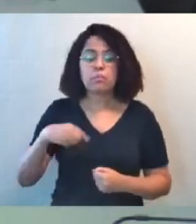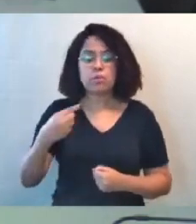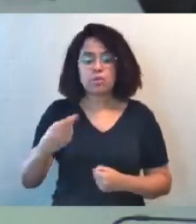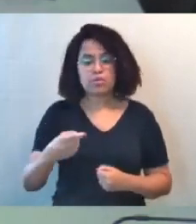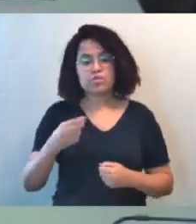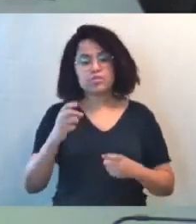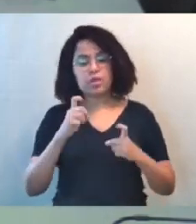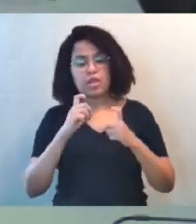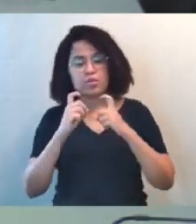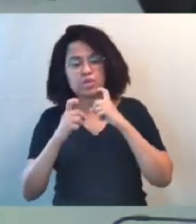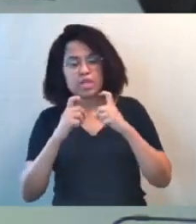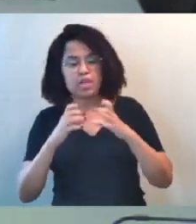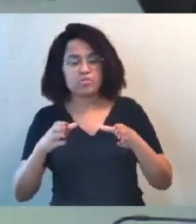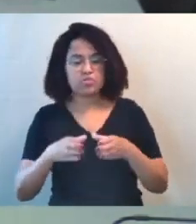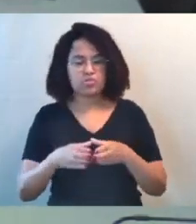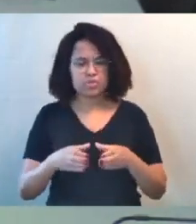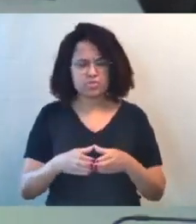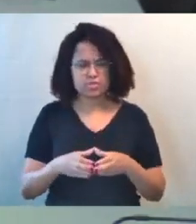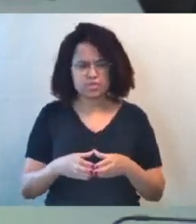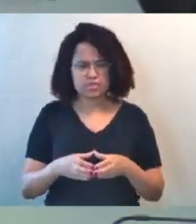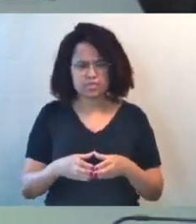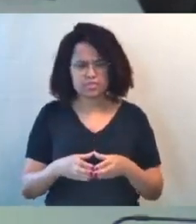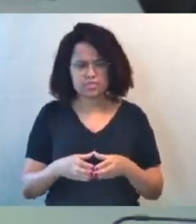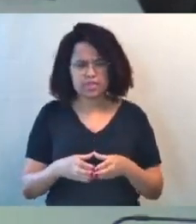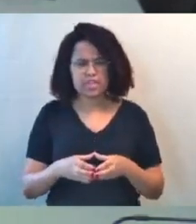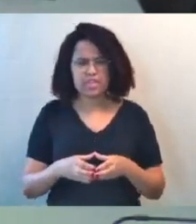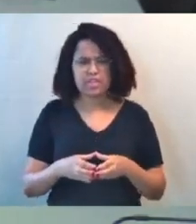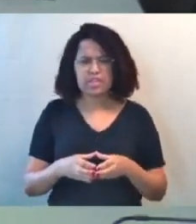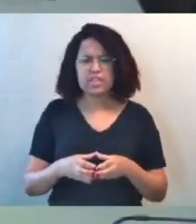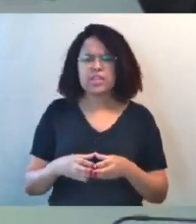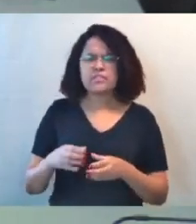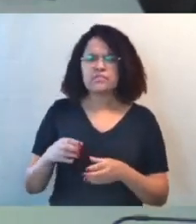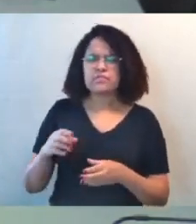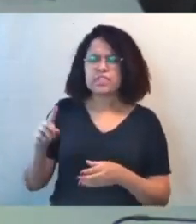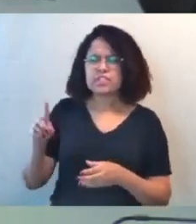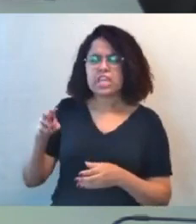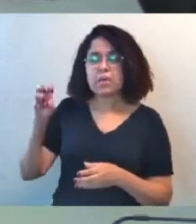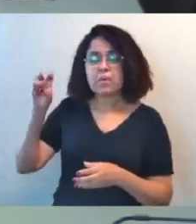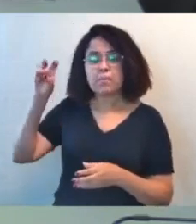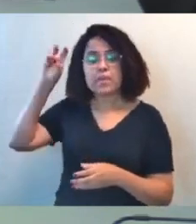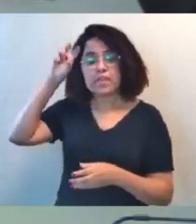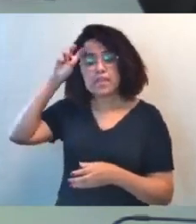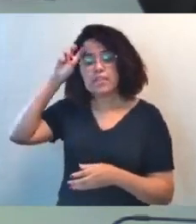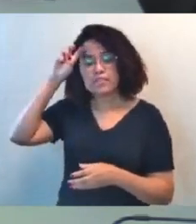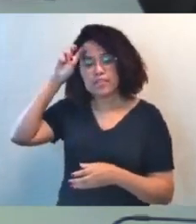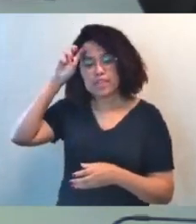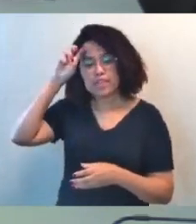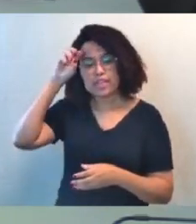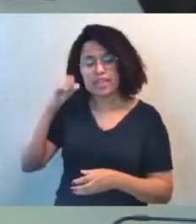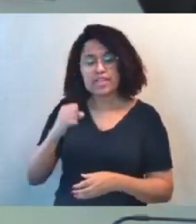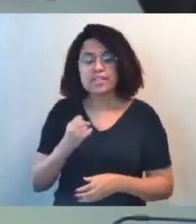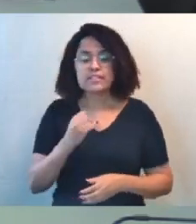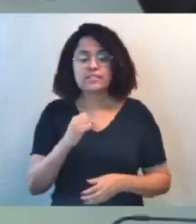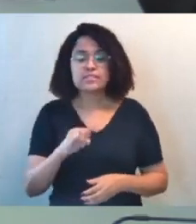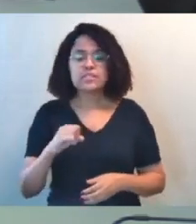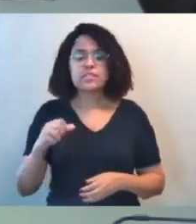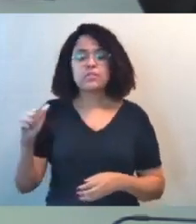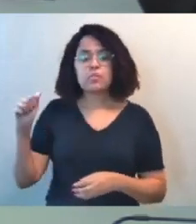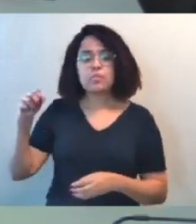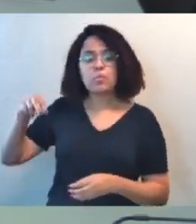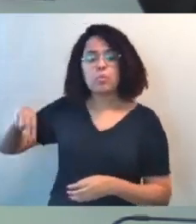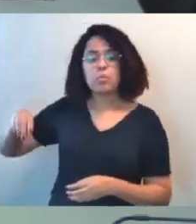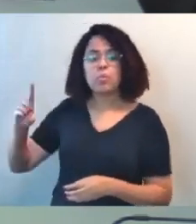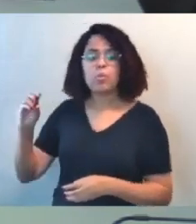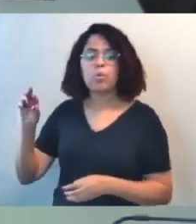reunião de comissão, que vai ser quinta-feira, que se o depoente pudesse vir pessoalmente para poder facilitar a gente aqui